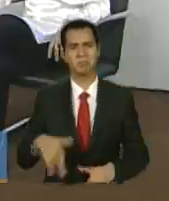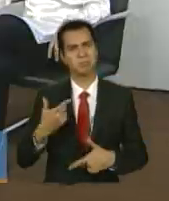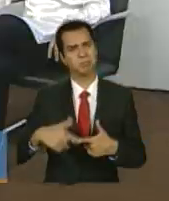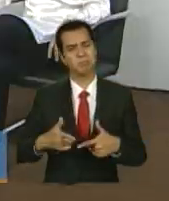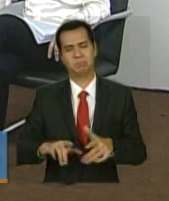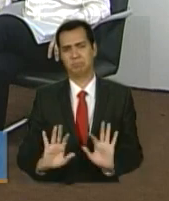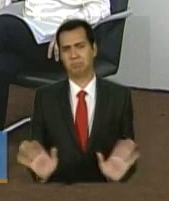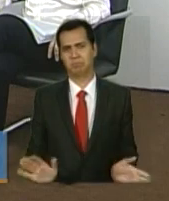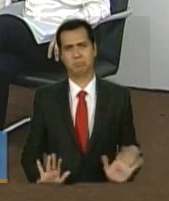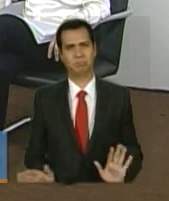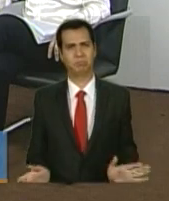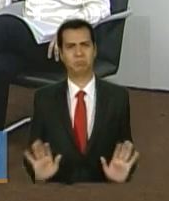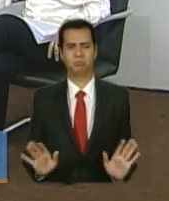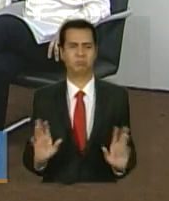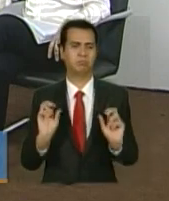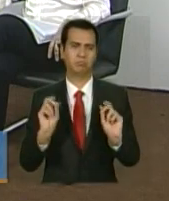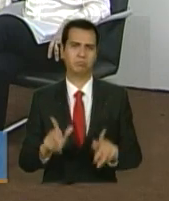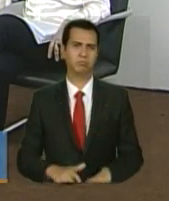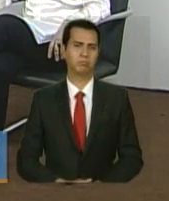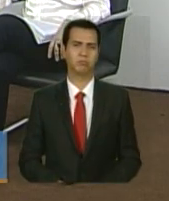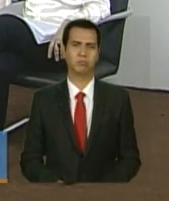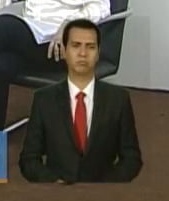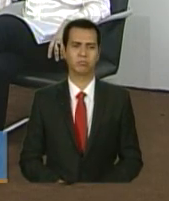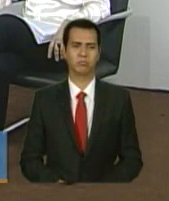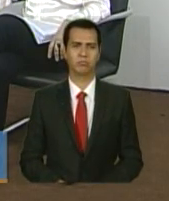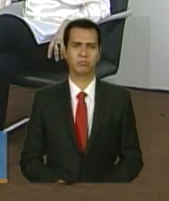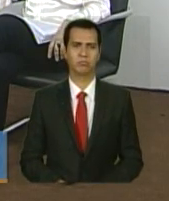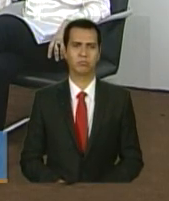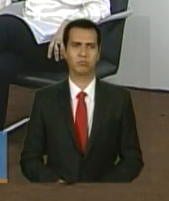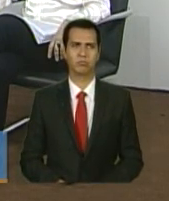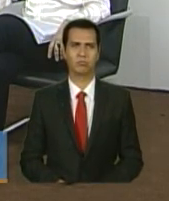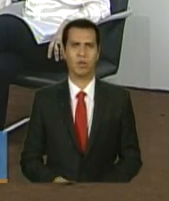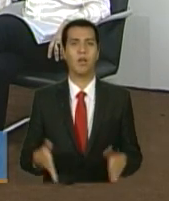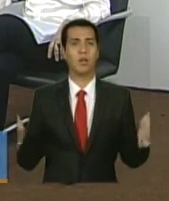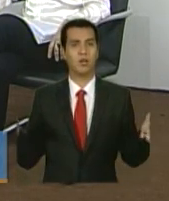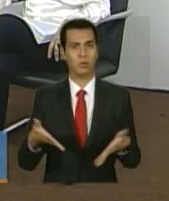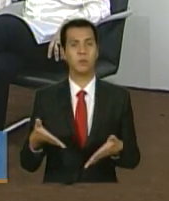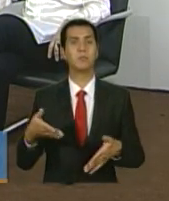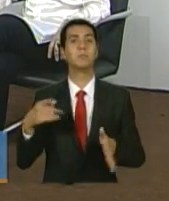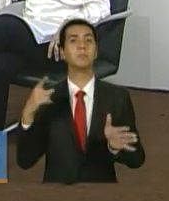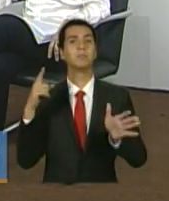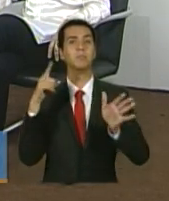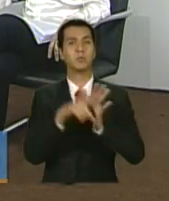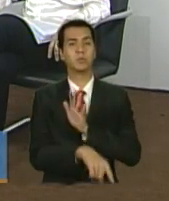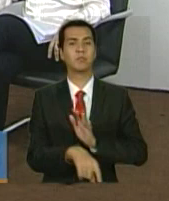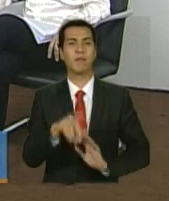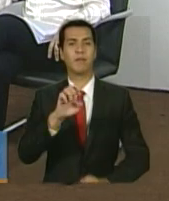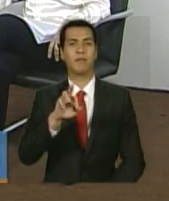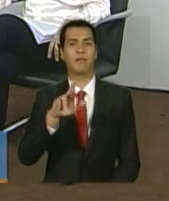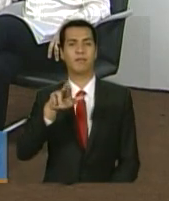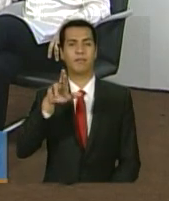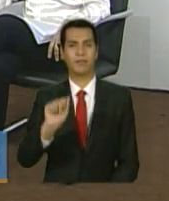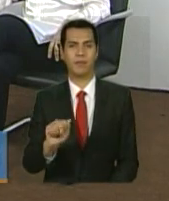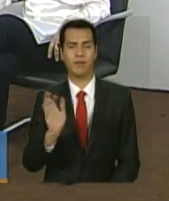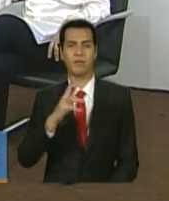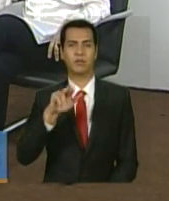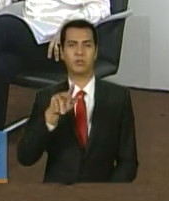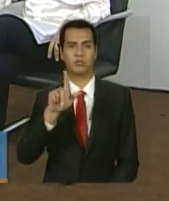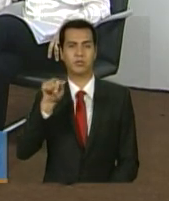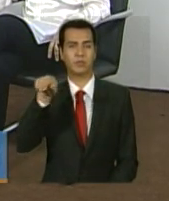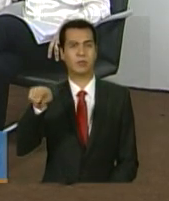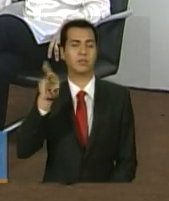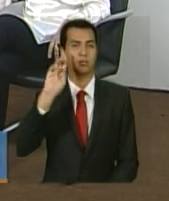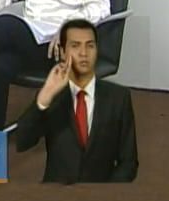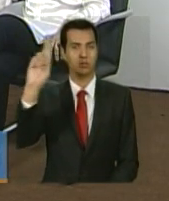problema. Tudo certo. Bom, chegou aqui uma pergunta da Érica Regina. Ela é diretora de Proteção Social Básica